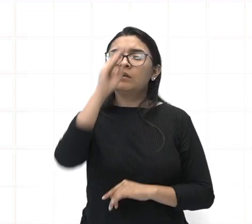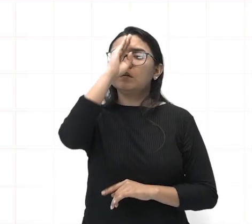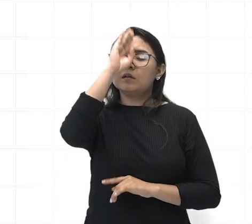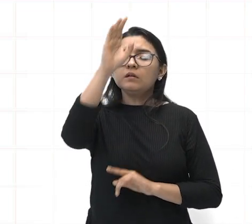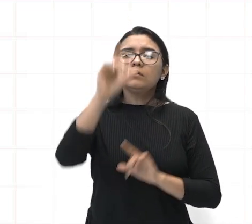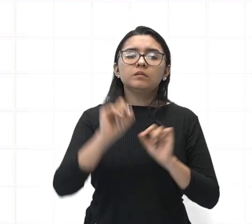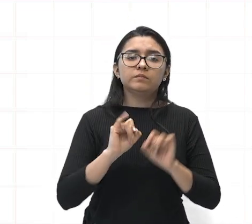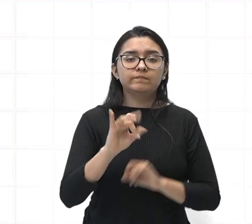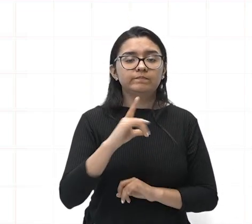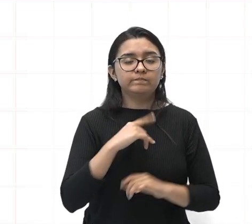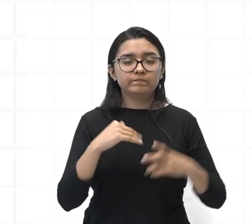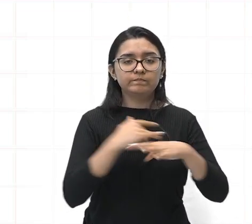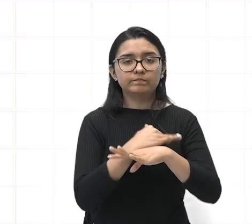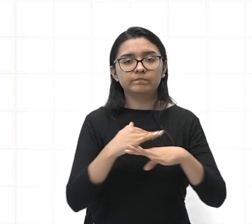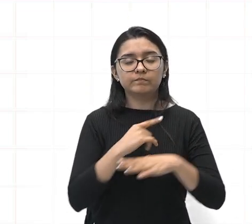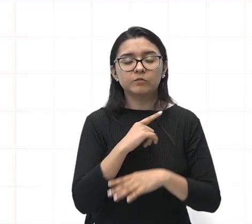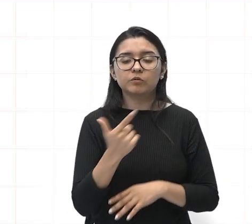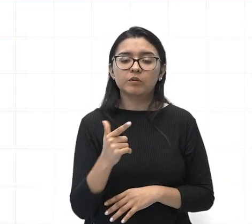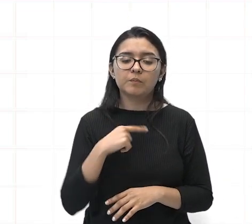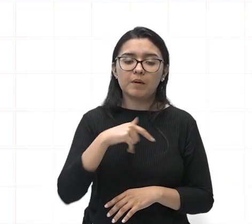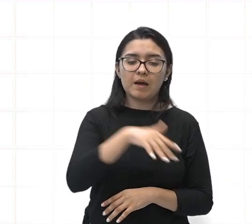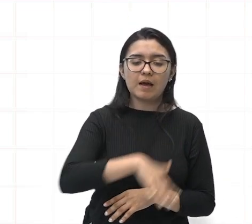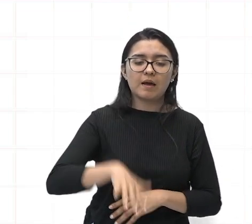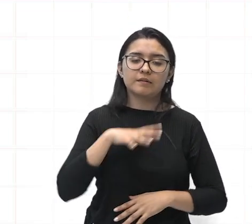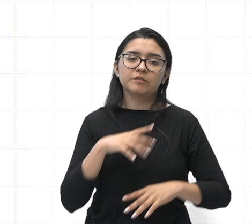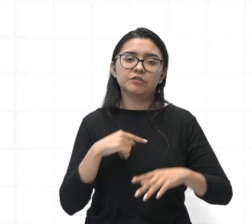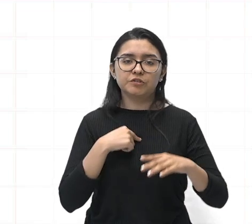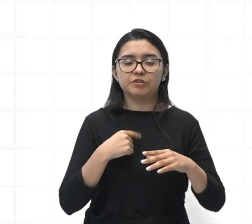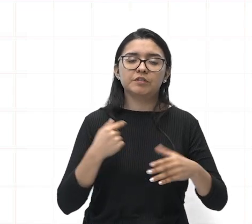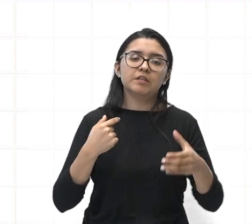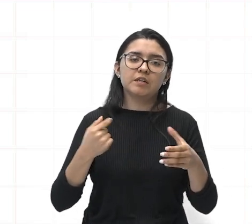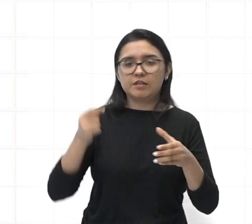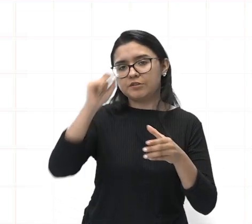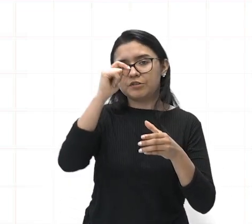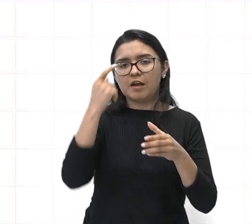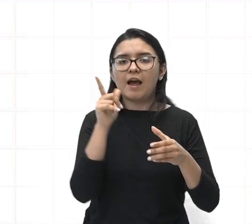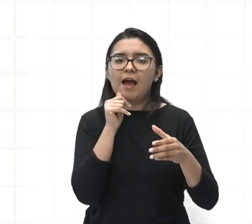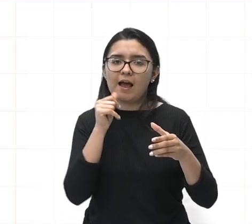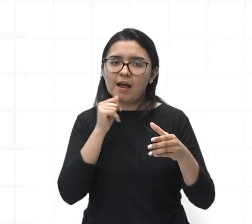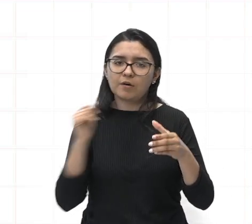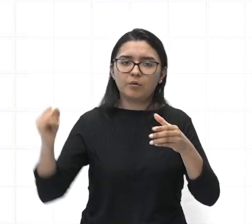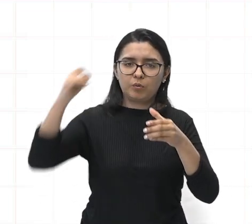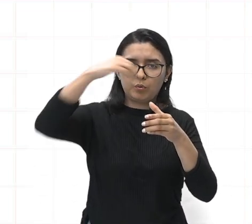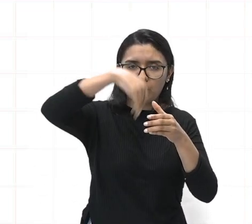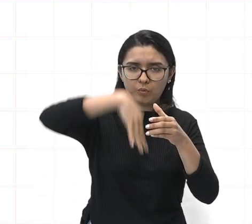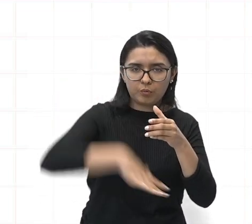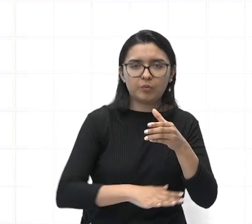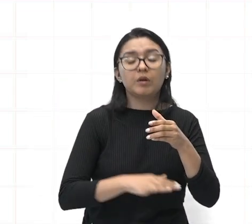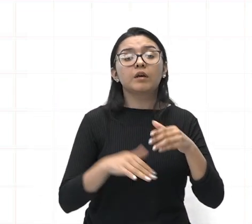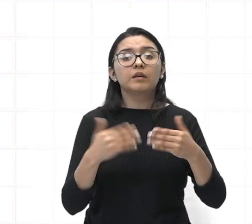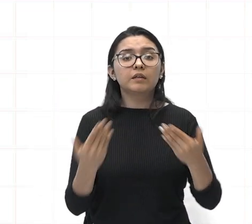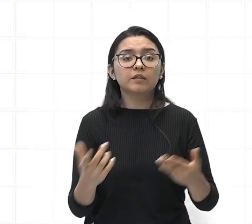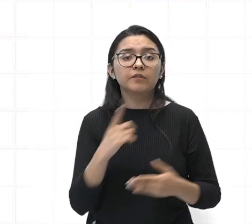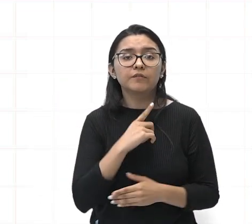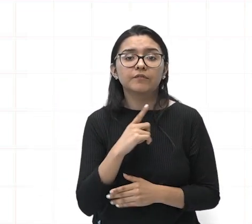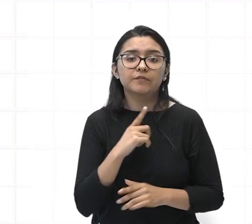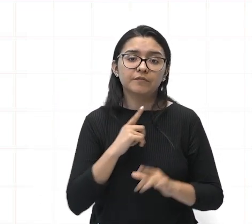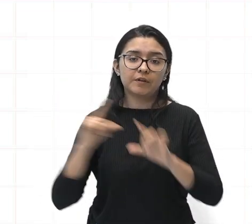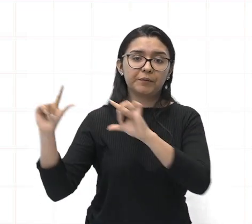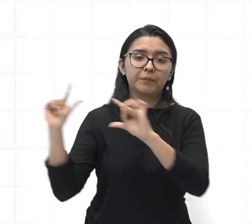principalmente quando as cidades elas não têm uma área de drenagem eficiente, e consequentemente nós teremos a